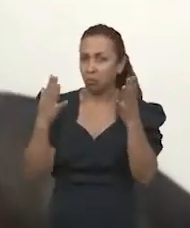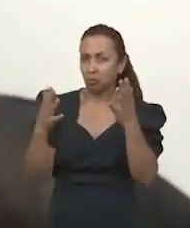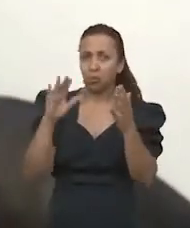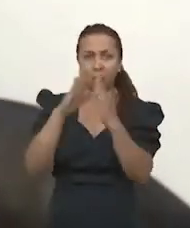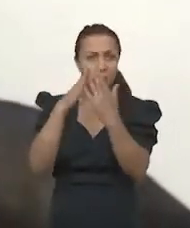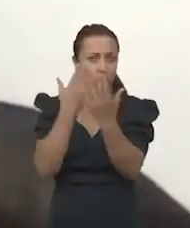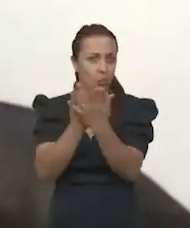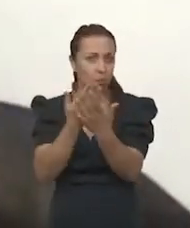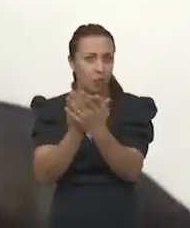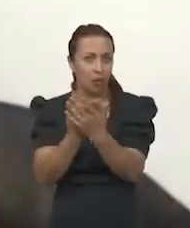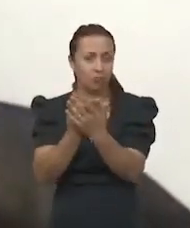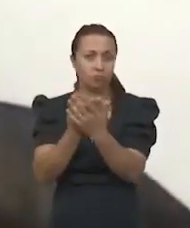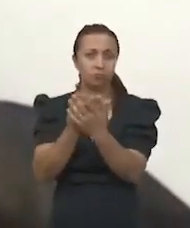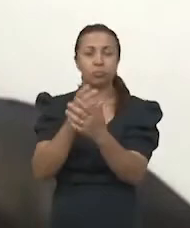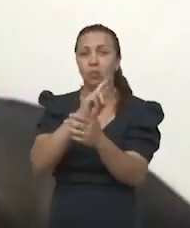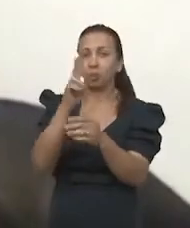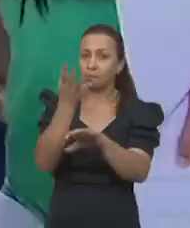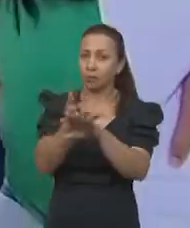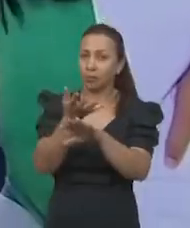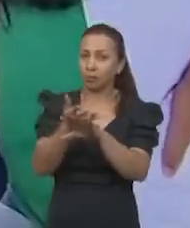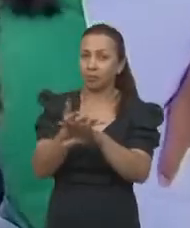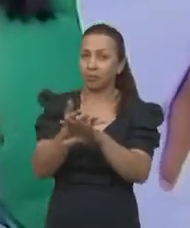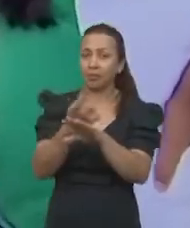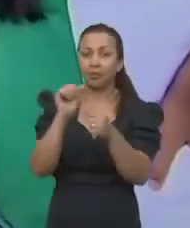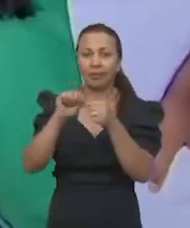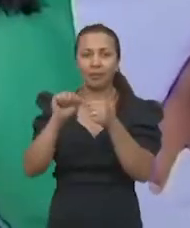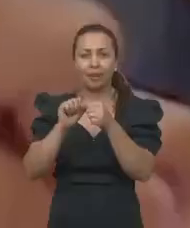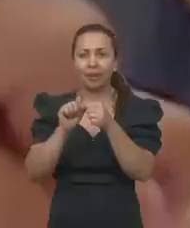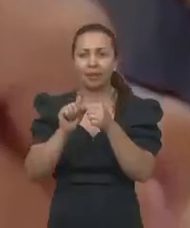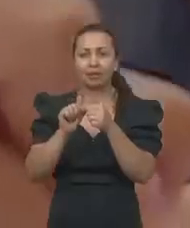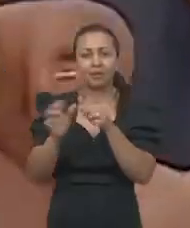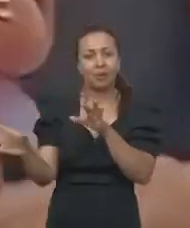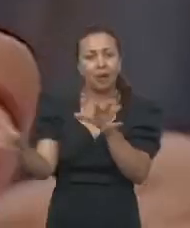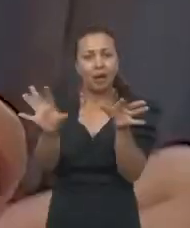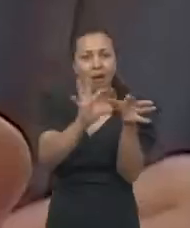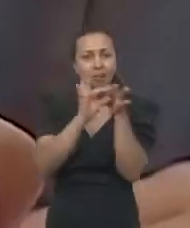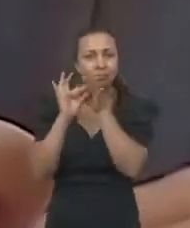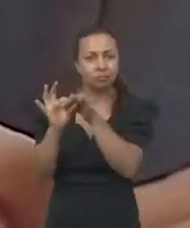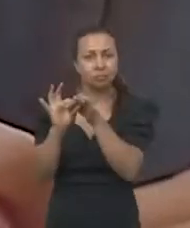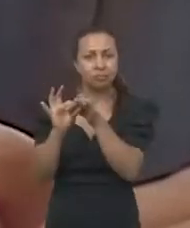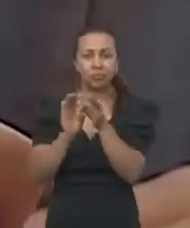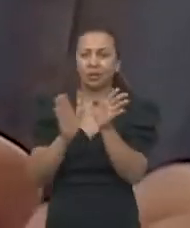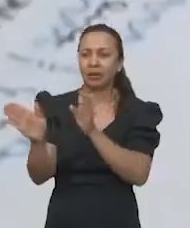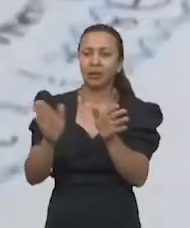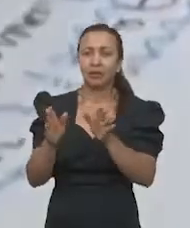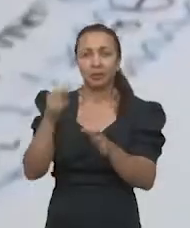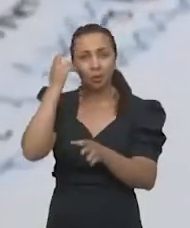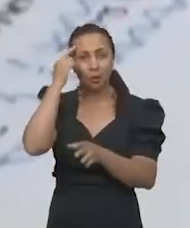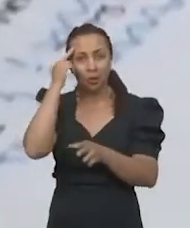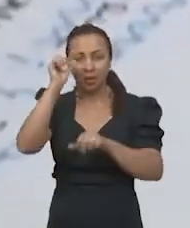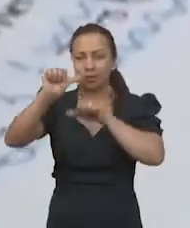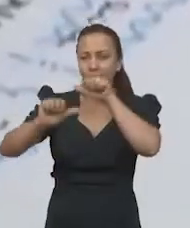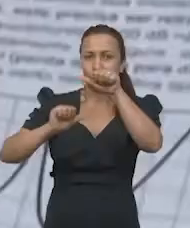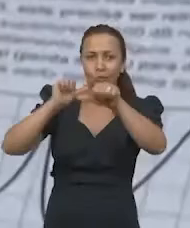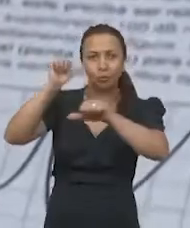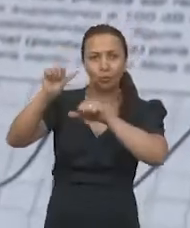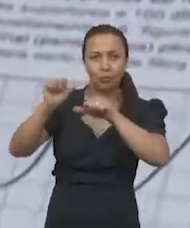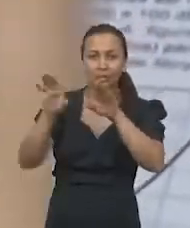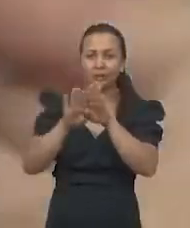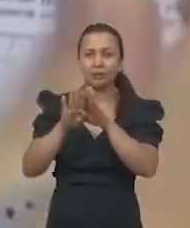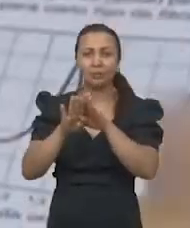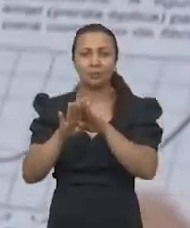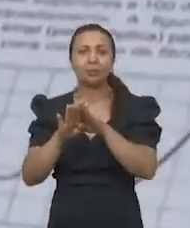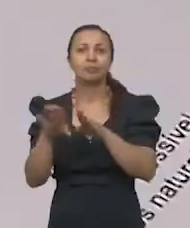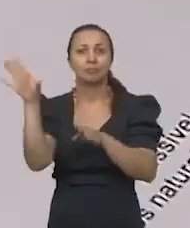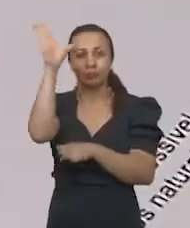Né? Então, a neuropsicologia escolar, ela faz essa interface entre o neurodesenvolvimento e